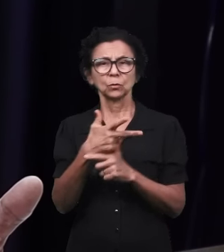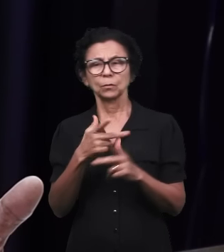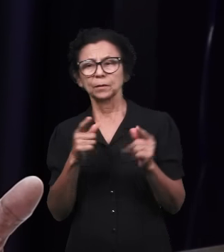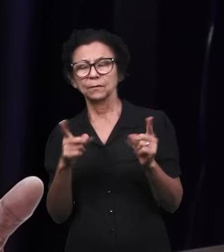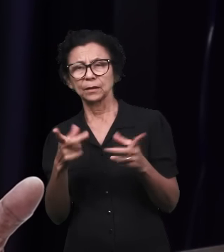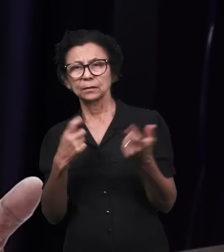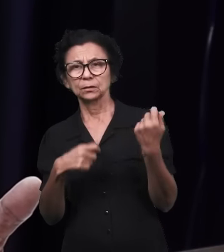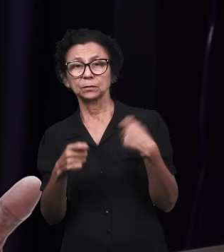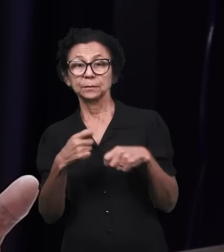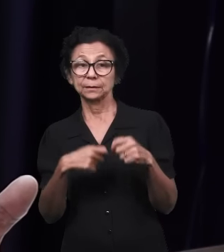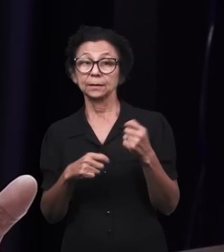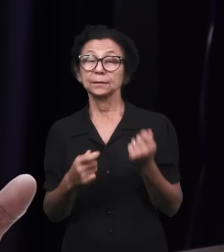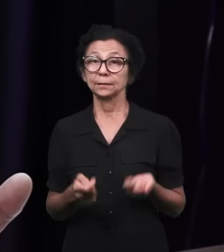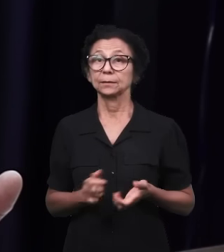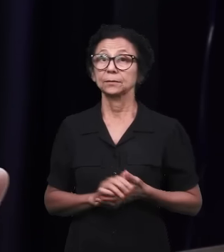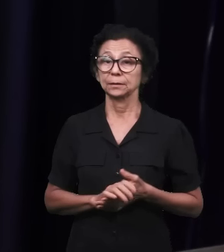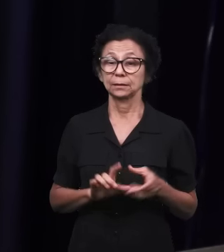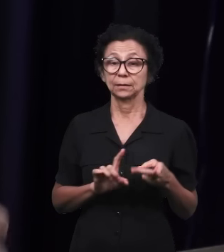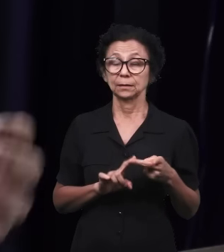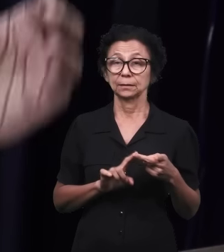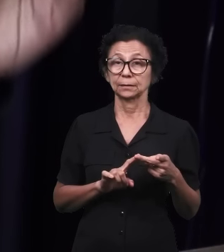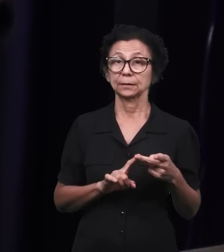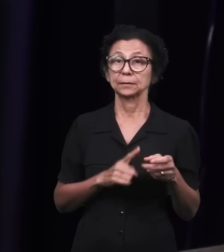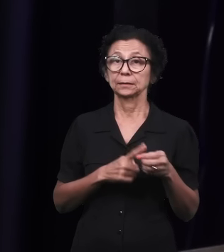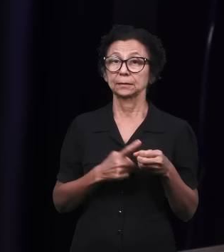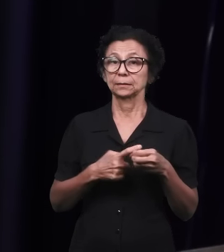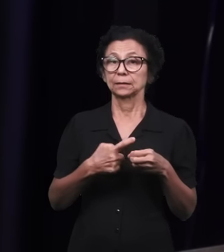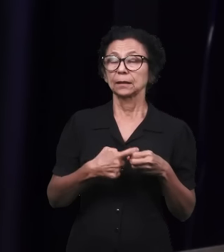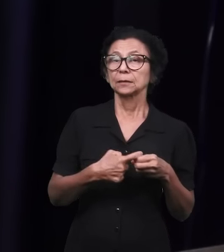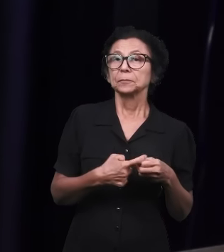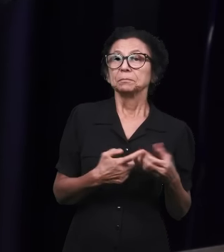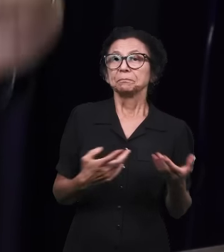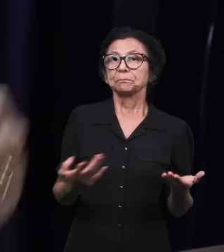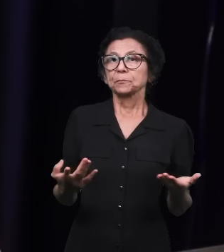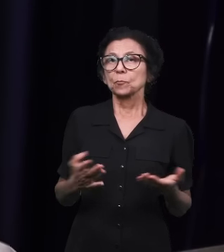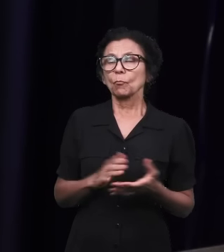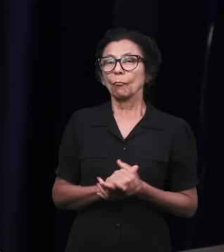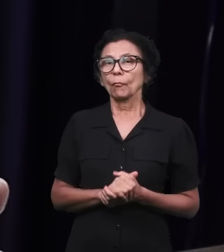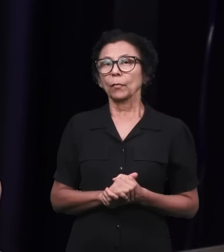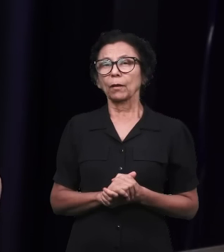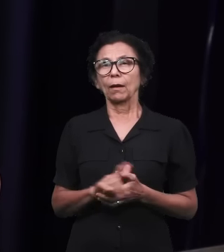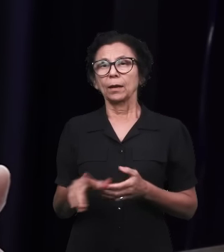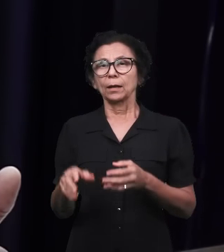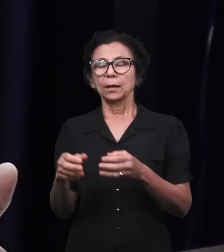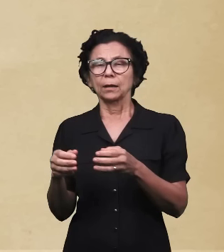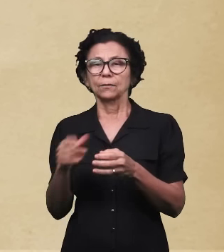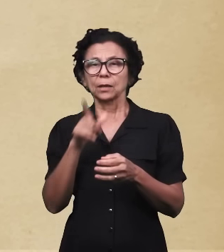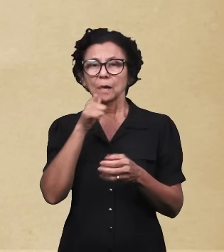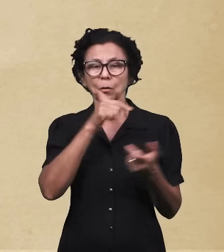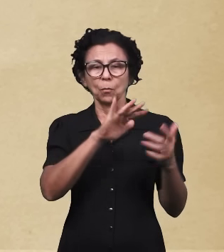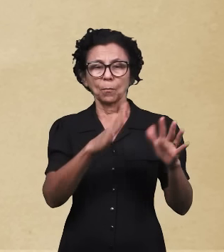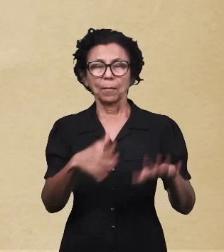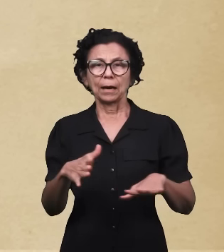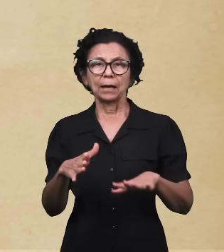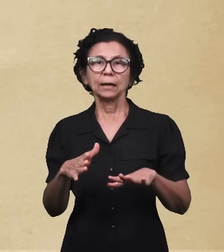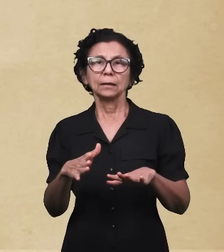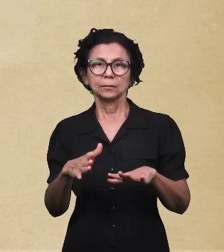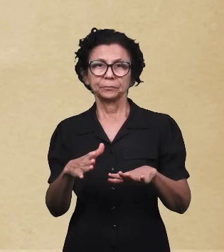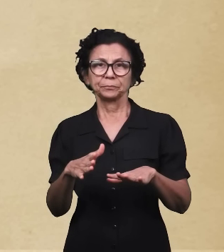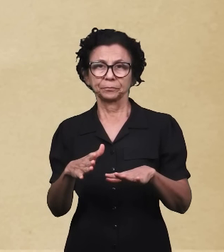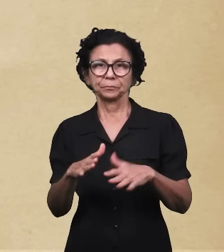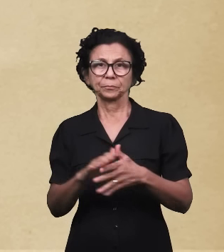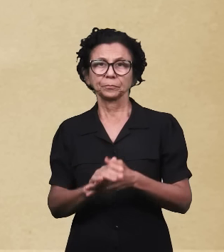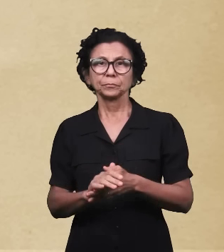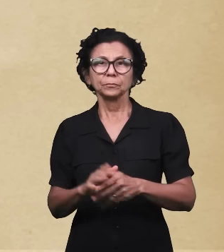era uma cidade que estava ali à beira do mar da Galileia, o mar da Galileia que também